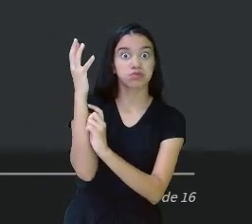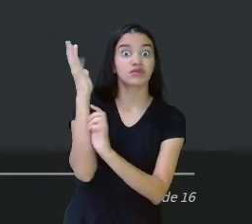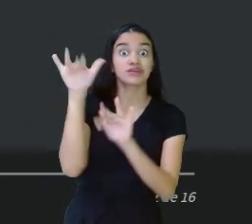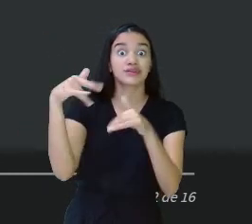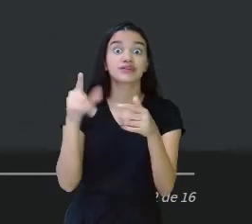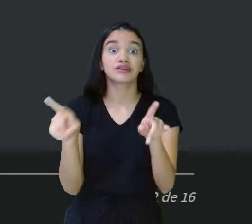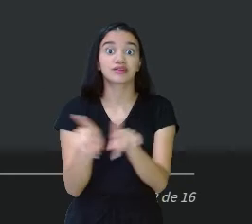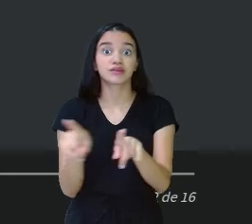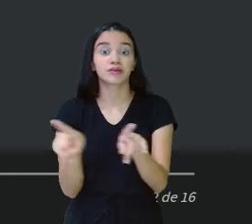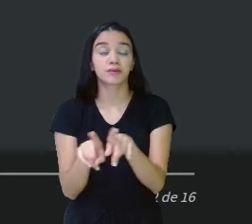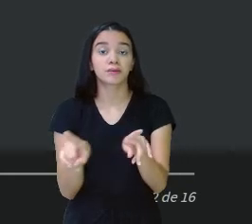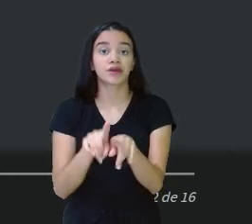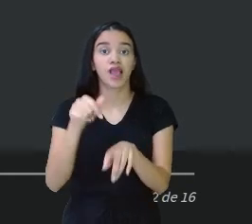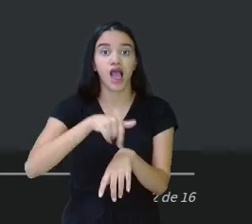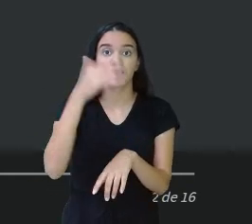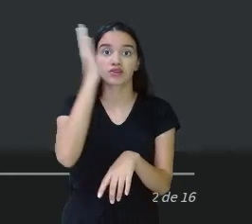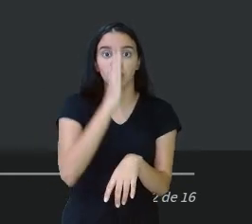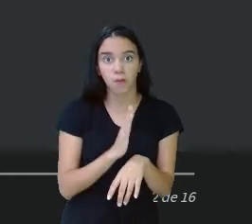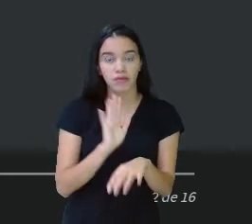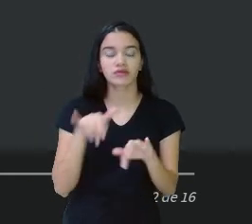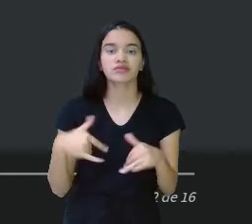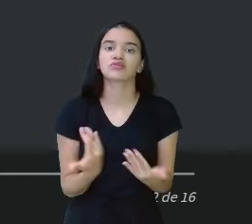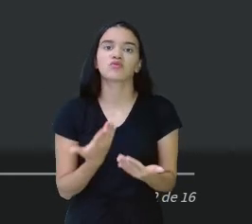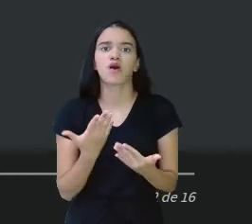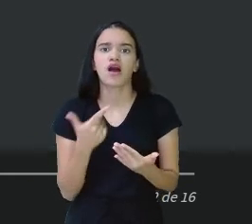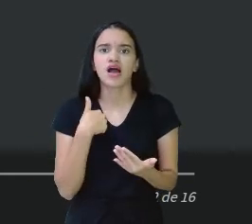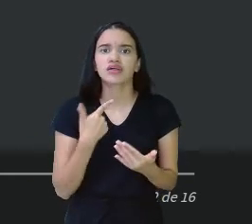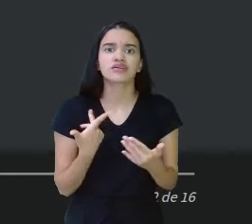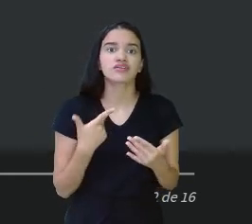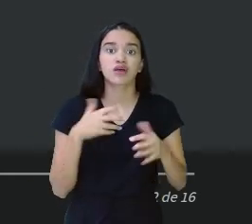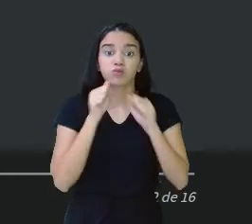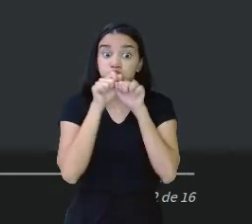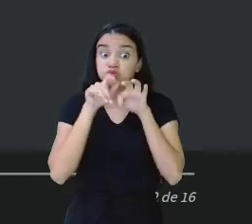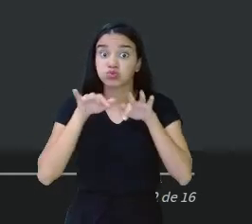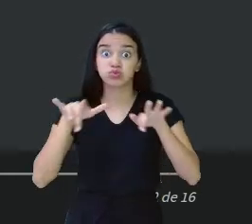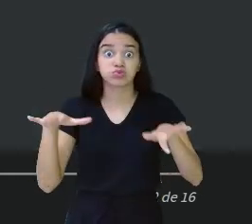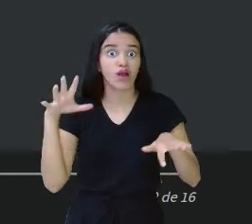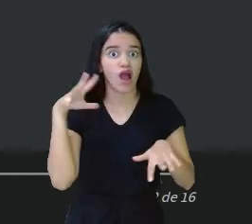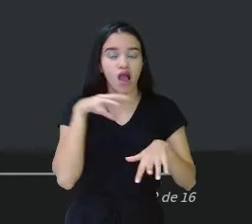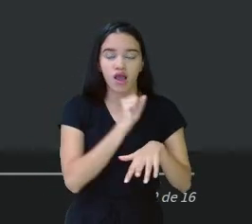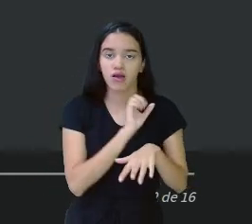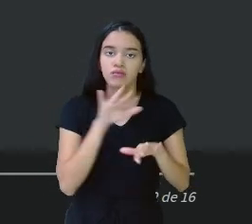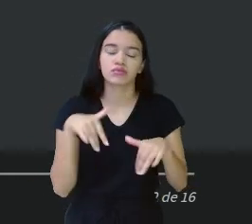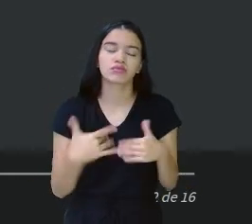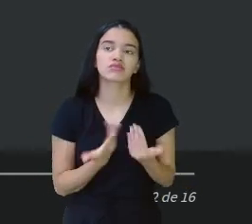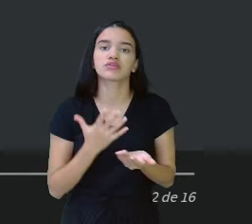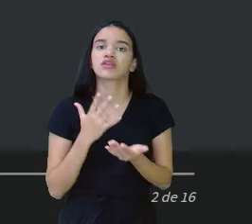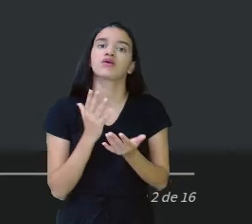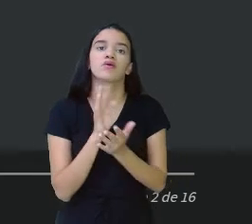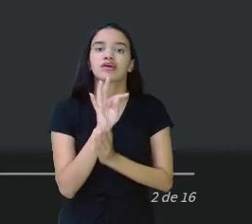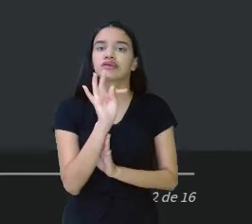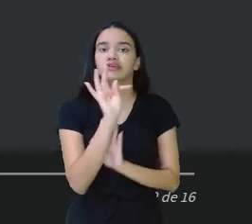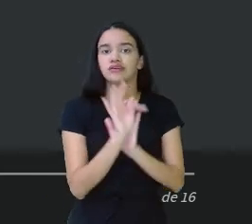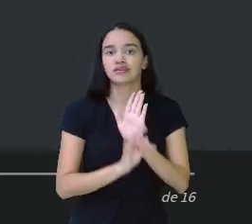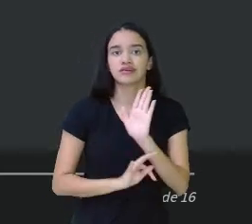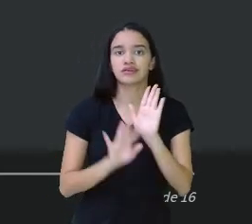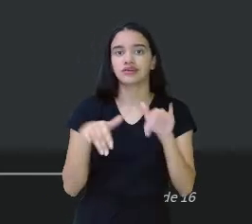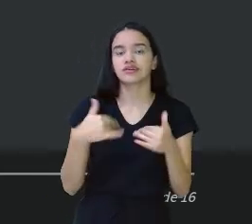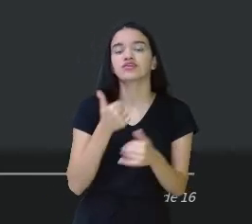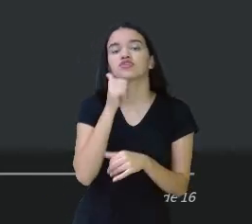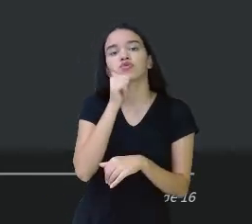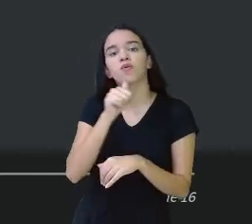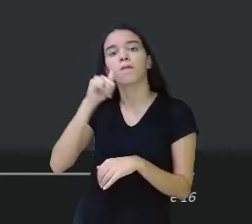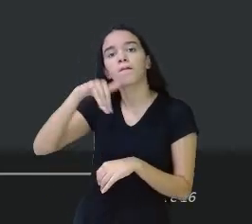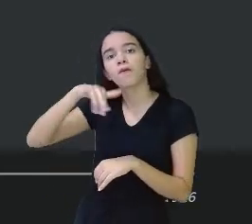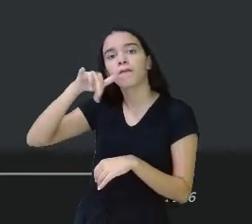Brasil. Então, lá está de uma forma descontrolada, mas a gente também encontra ele aqui. E esse texto foi uma reportagem feita por Maria